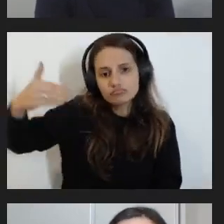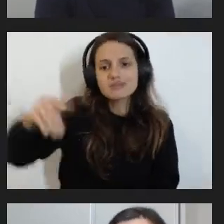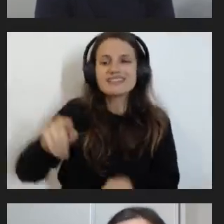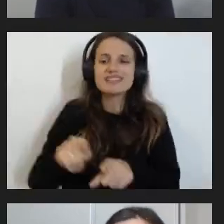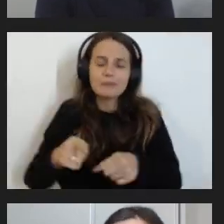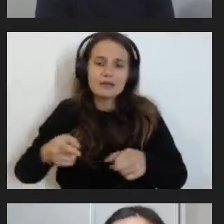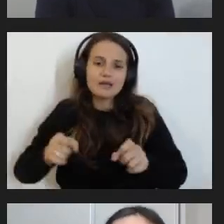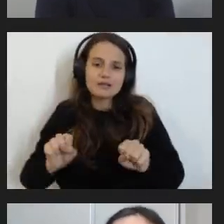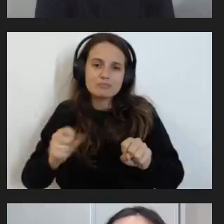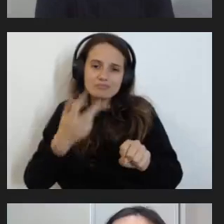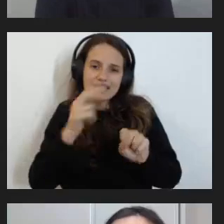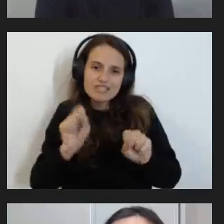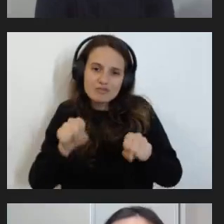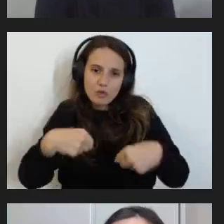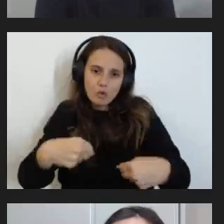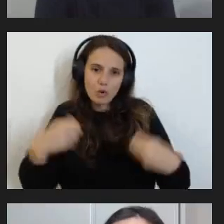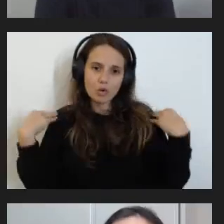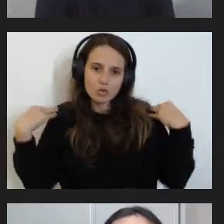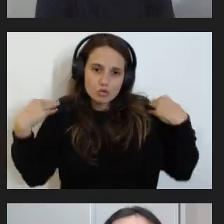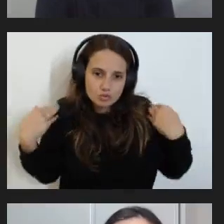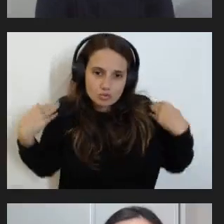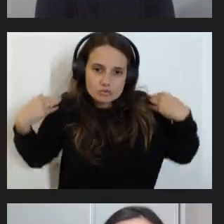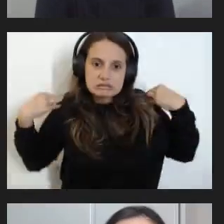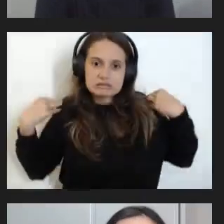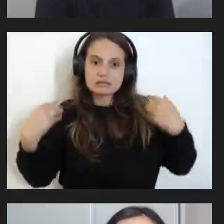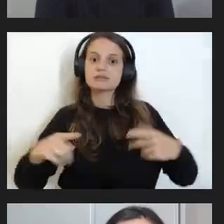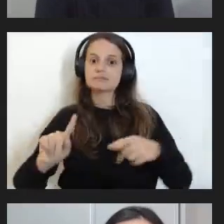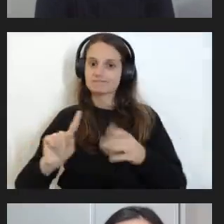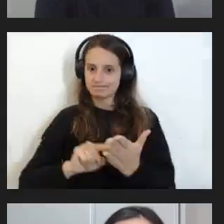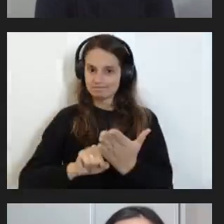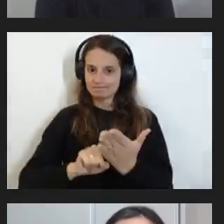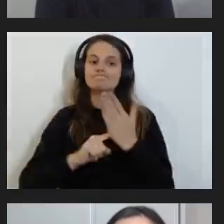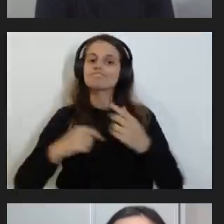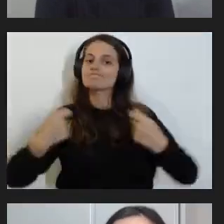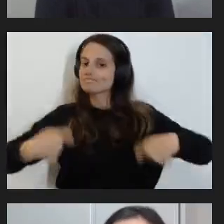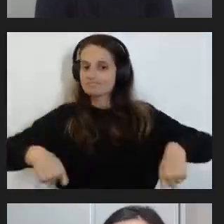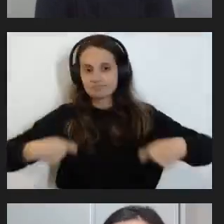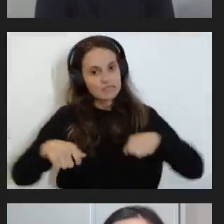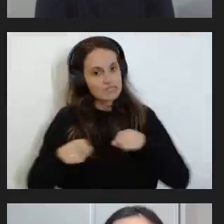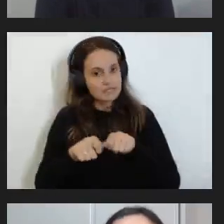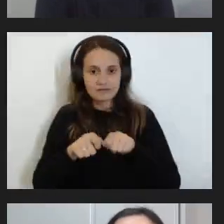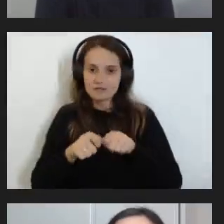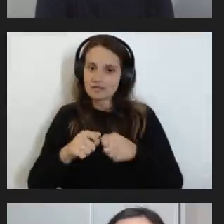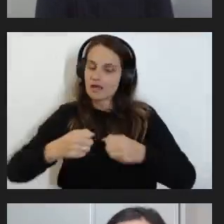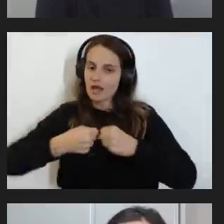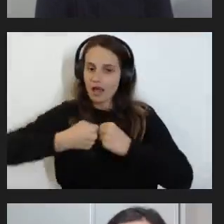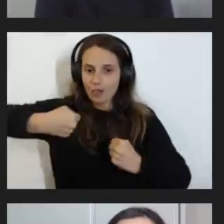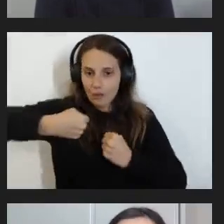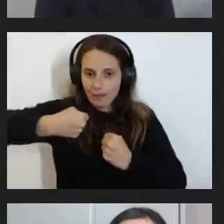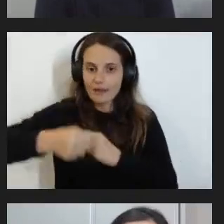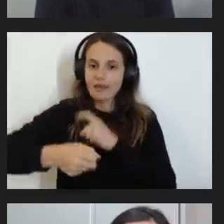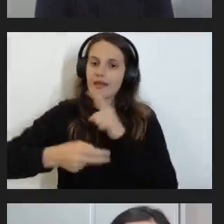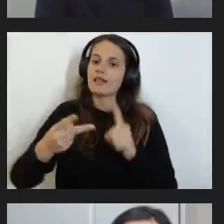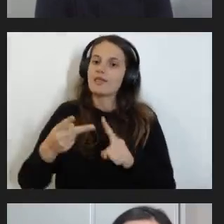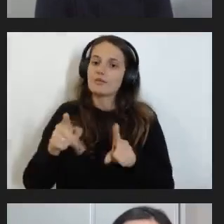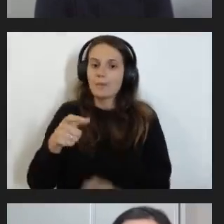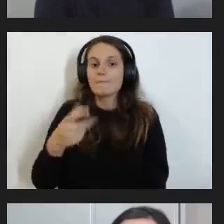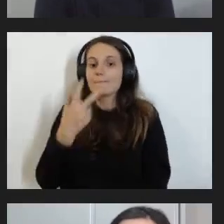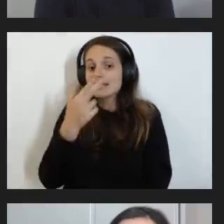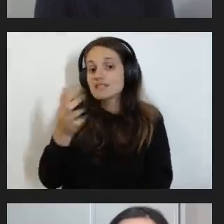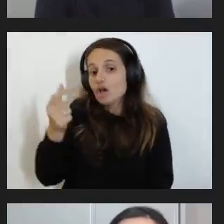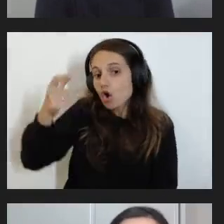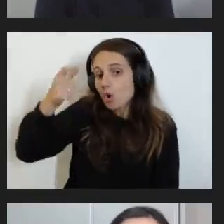contínuo foi me mostrando que a gente precisa realmente fazer vários alongamentos. Então, essa consciência também é muito